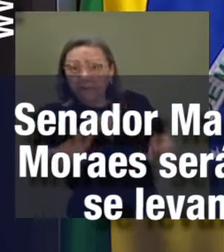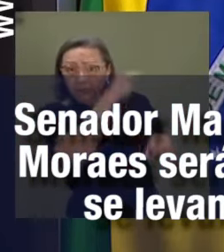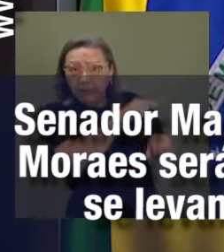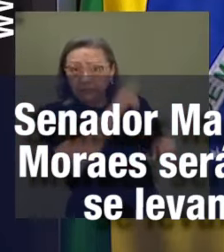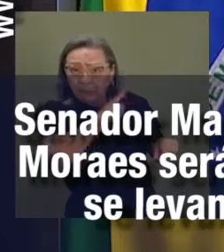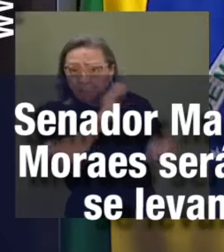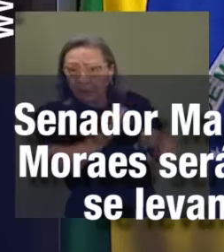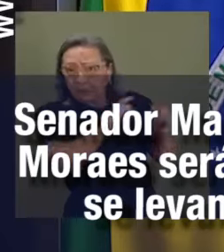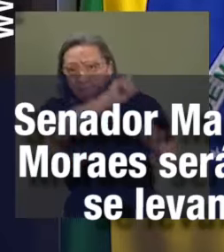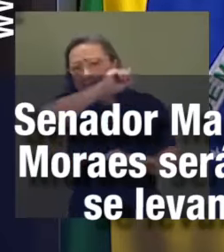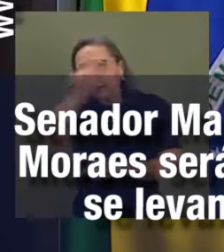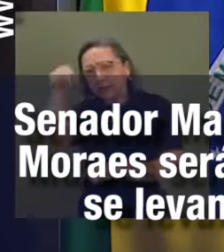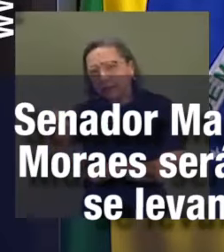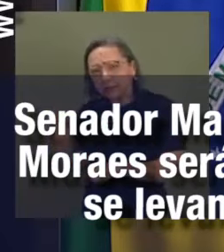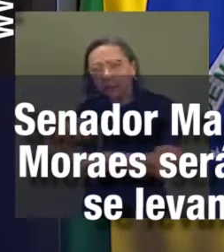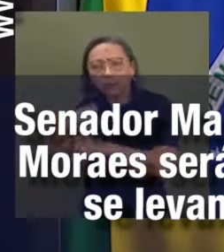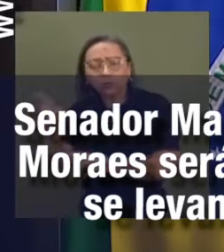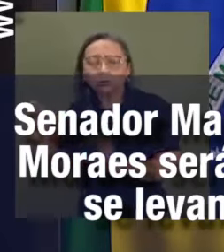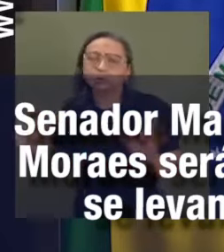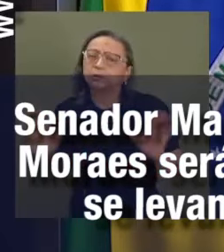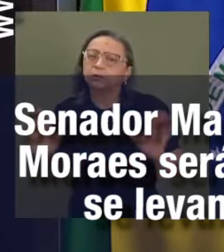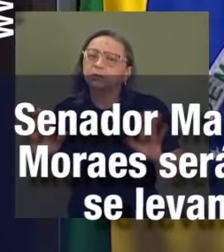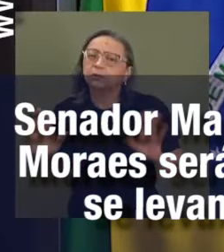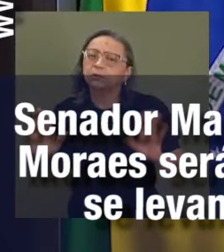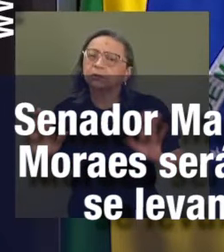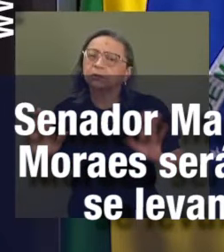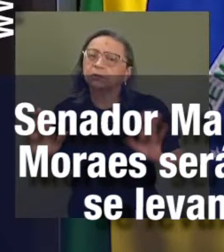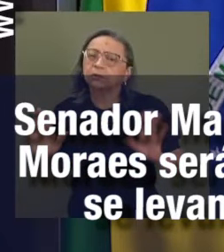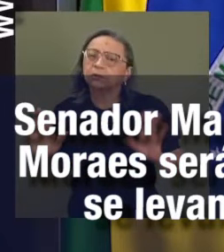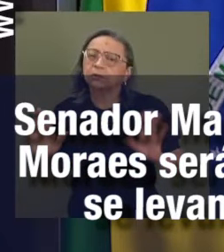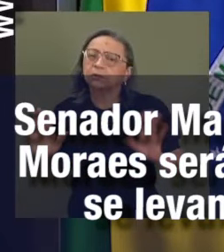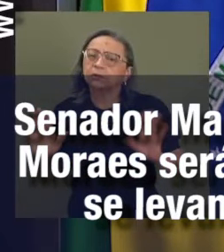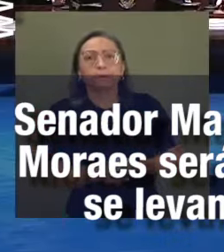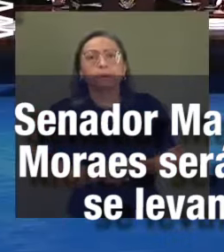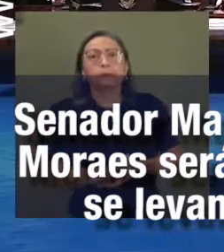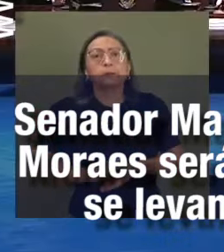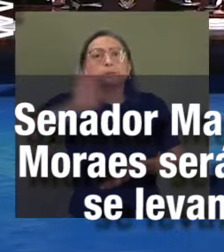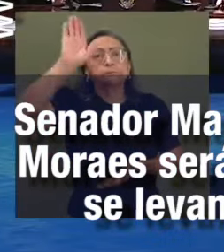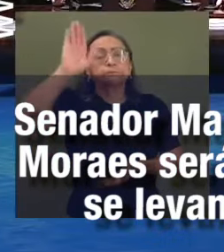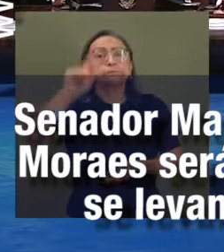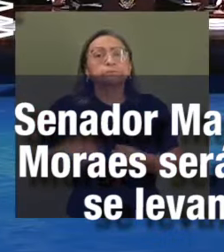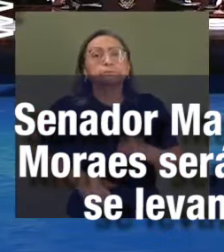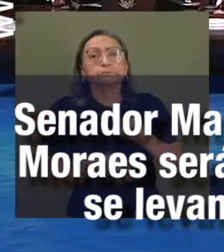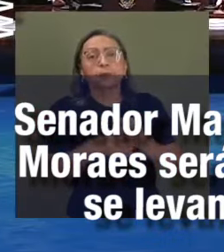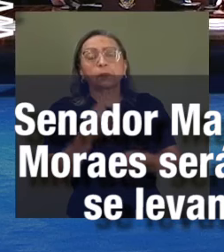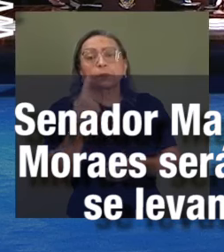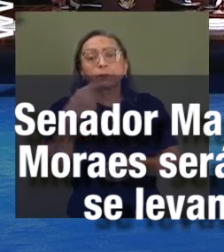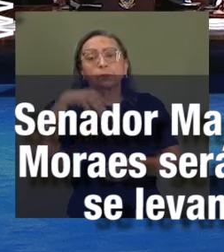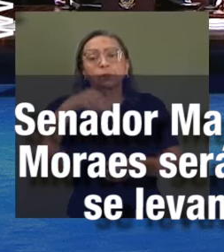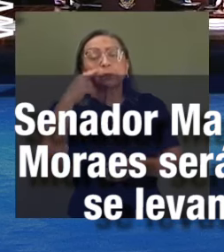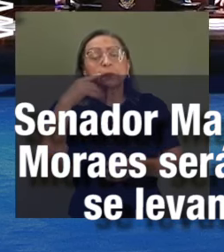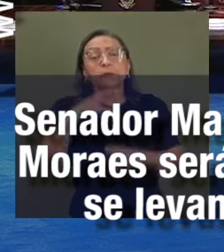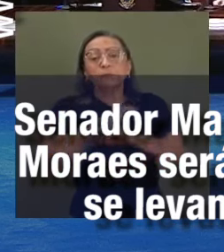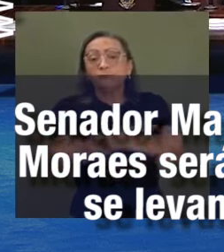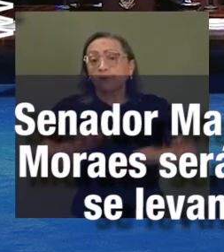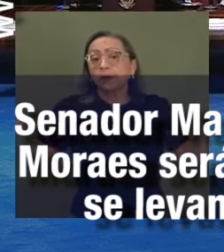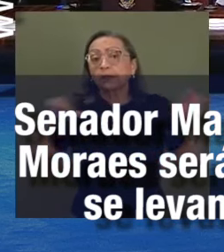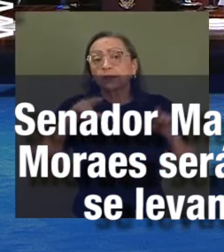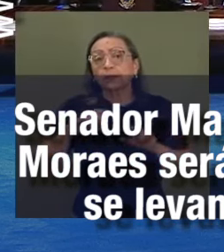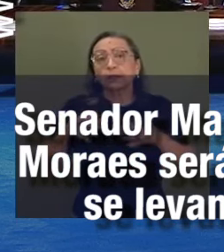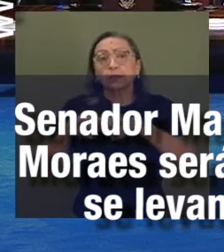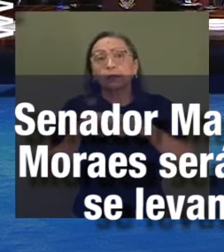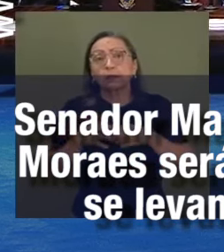explicar aqui, eu tenho que agora explicar. Nobre senador Marcos Val, você me concede só um minuto para registrar aqui a presença dos. Como